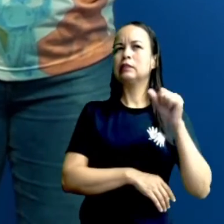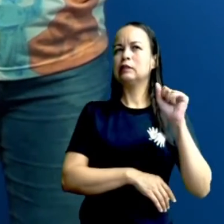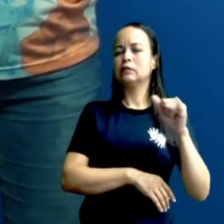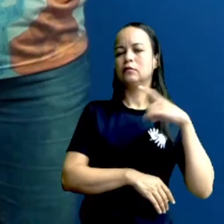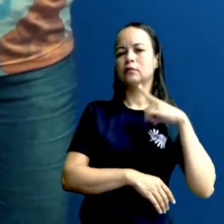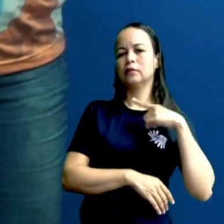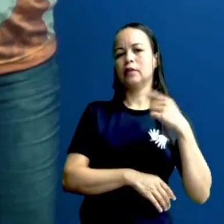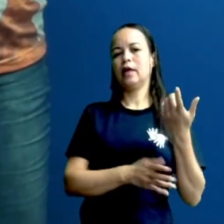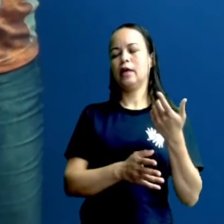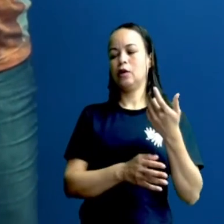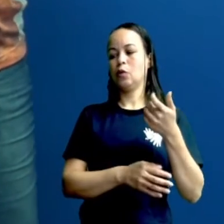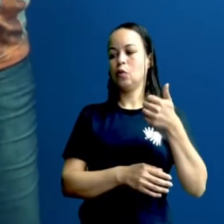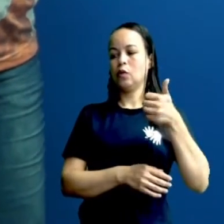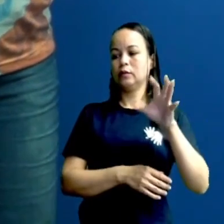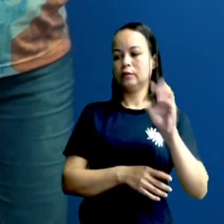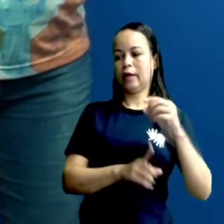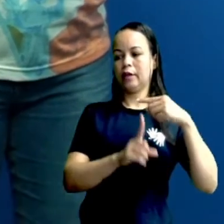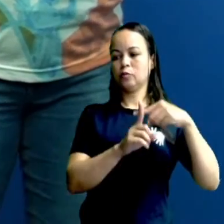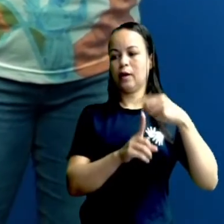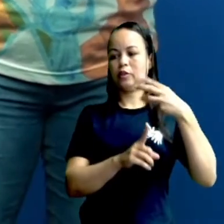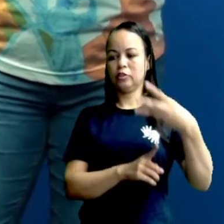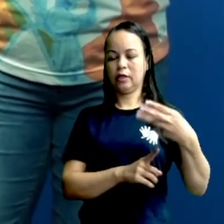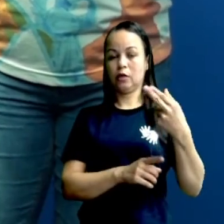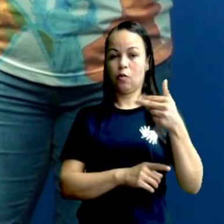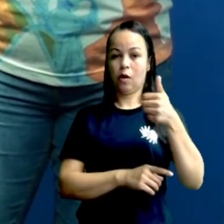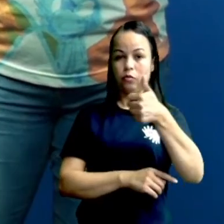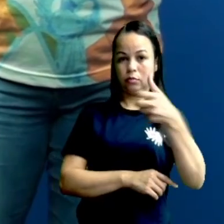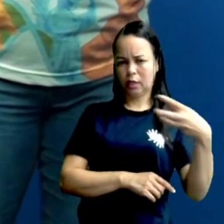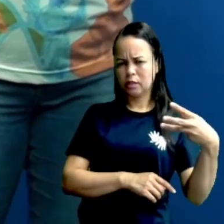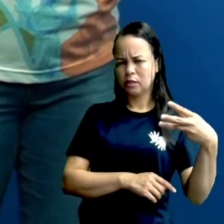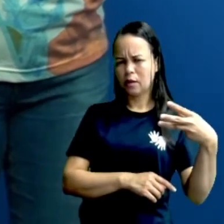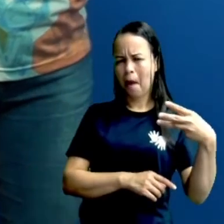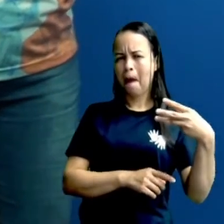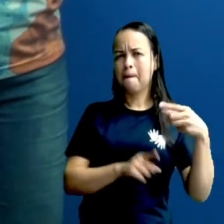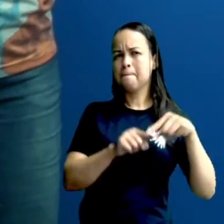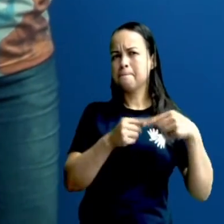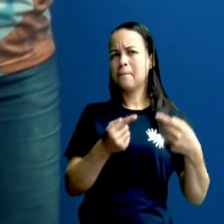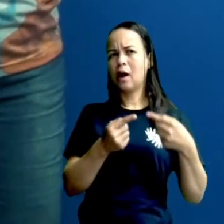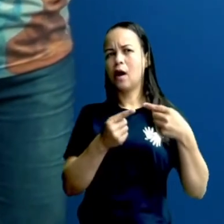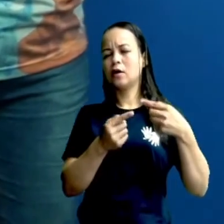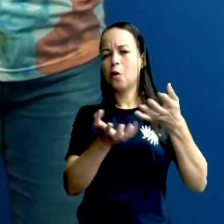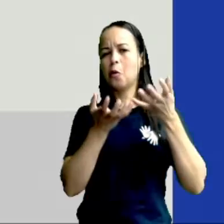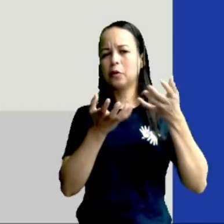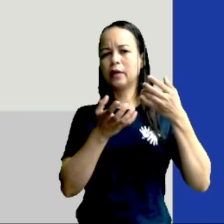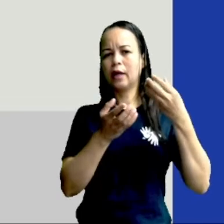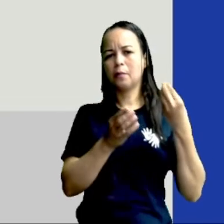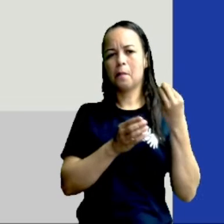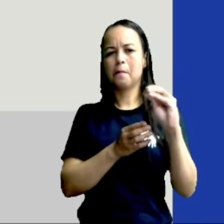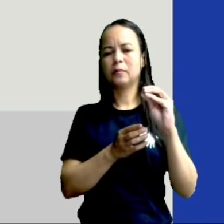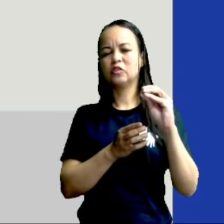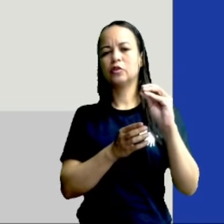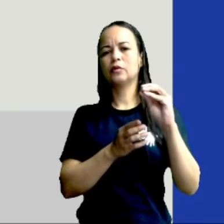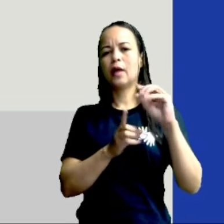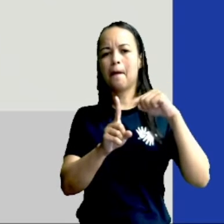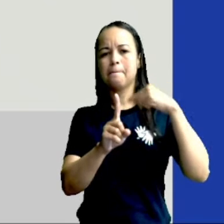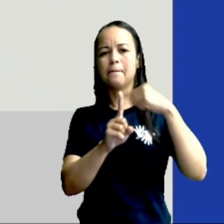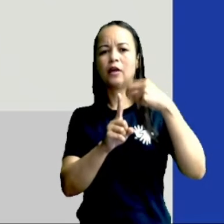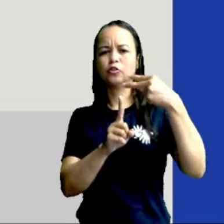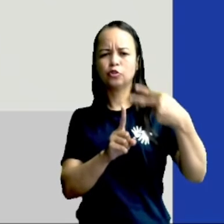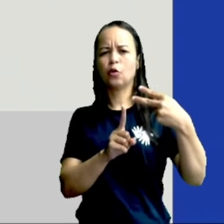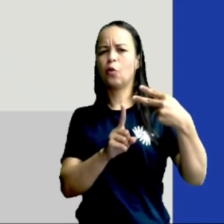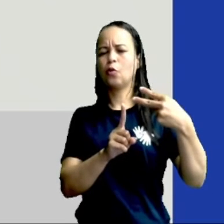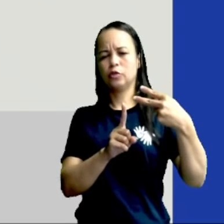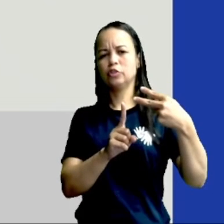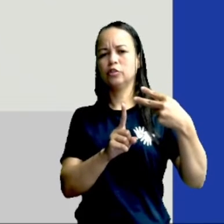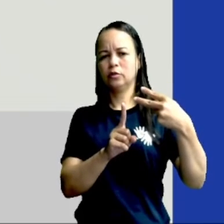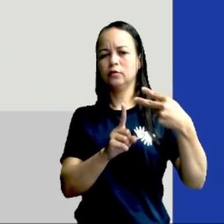mais 3 igual a 13, mas eu quero adicionar mais 2 aí junto do 3, né? Vou escolher aí uma das